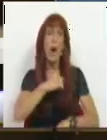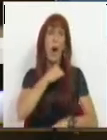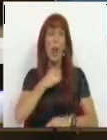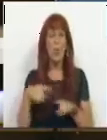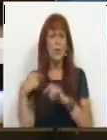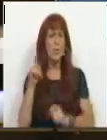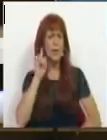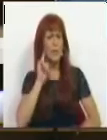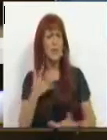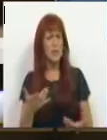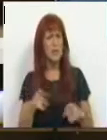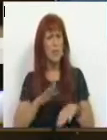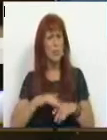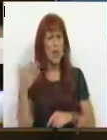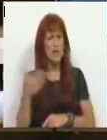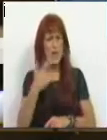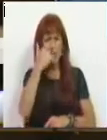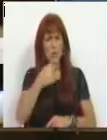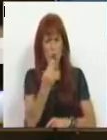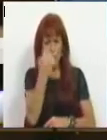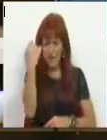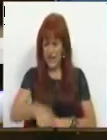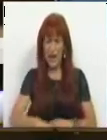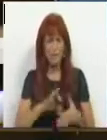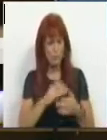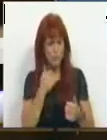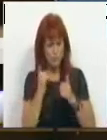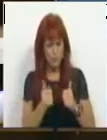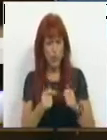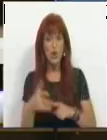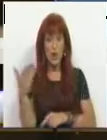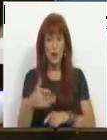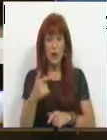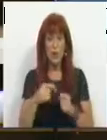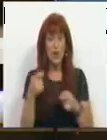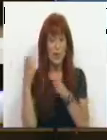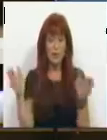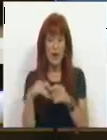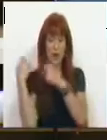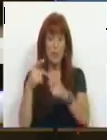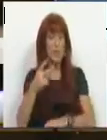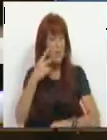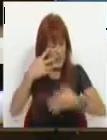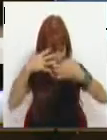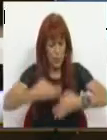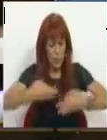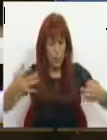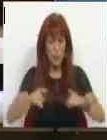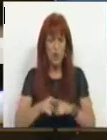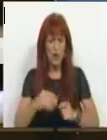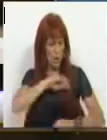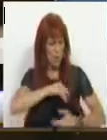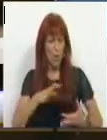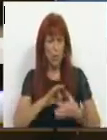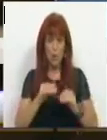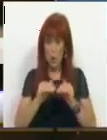o debate essencial sobre o direito humano à alimentação adequada e o direito dos pequenos agricultores a uma vida digna, com